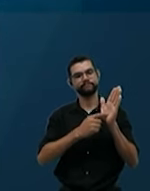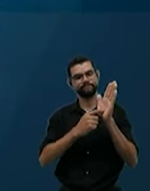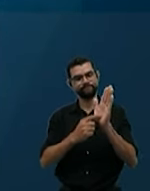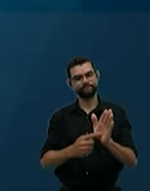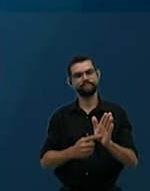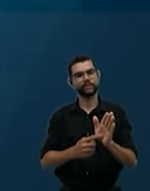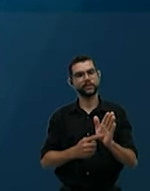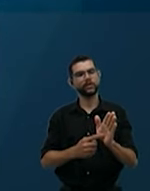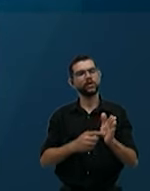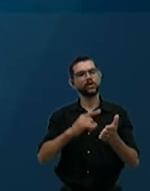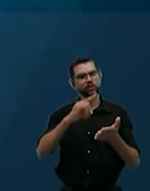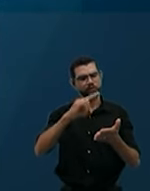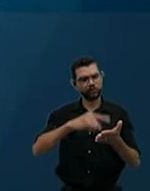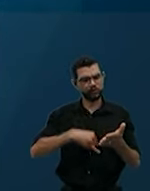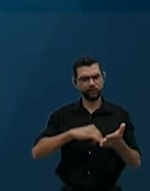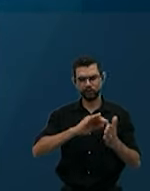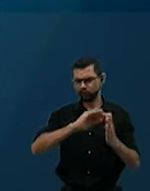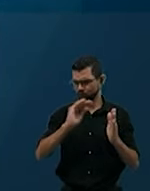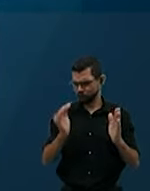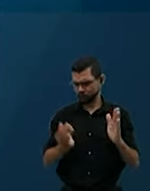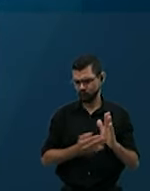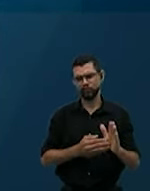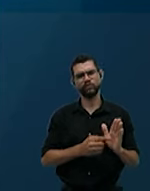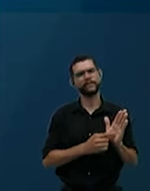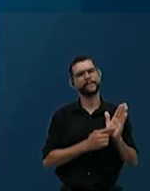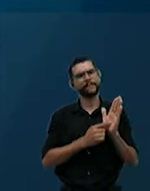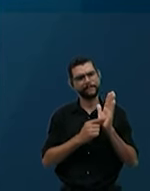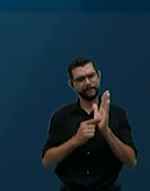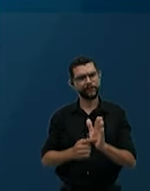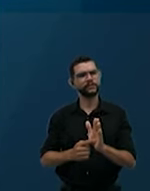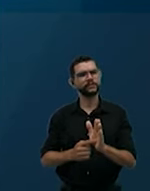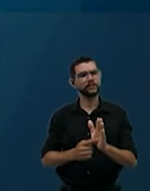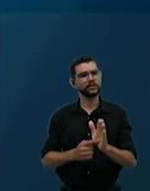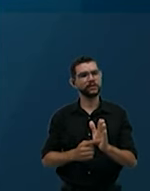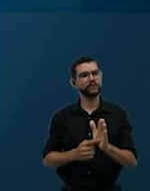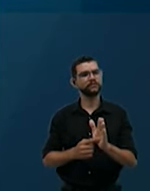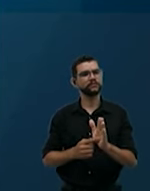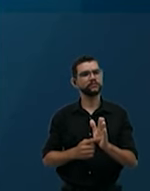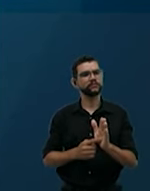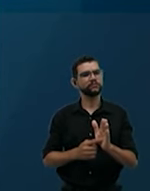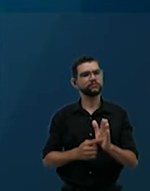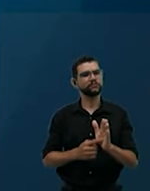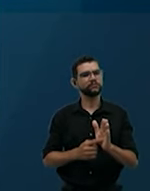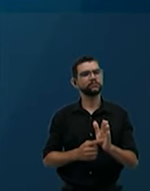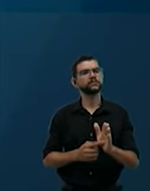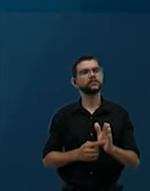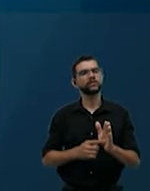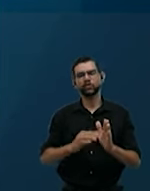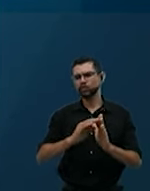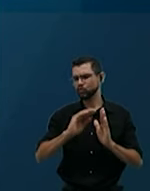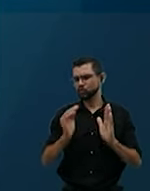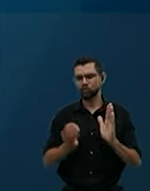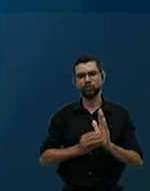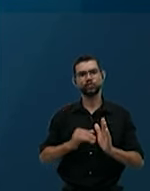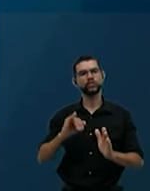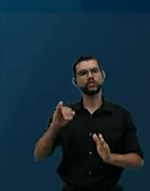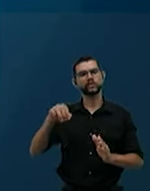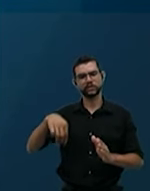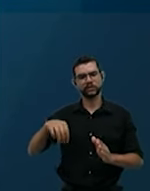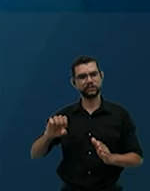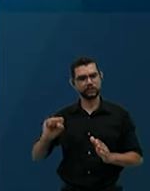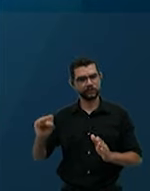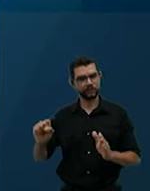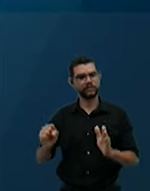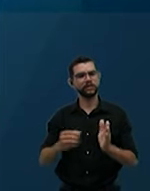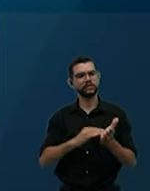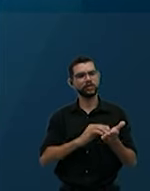foi apresentada no âmbito administrativo, toda. O INSS não tem uma linha só sequer nas suas razões de recurso